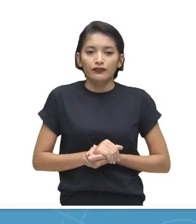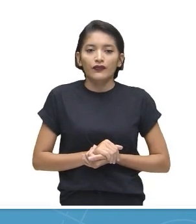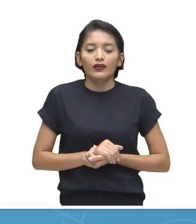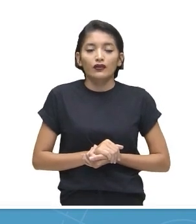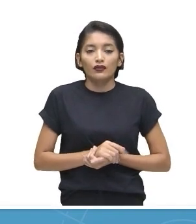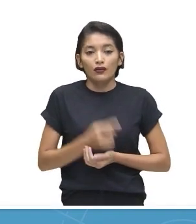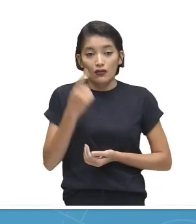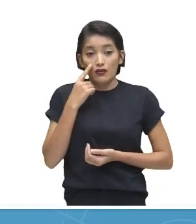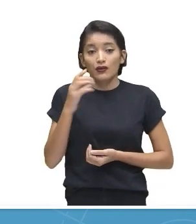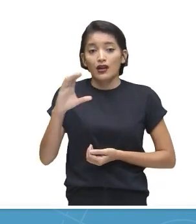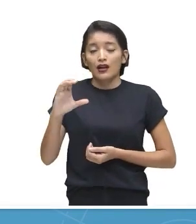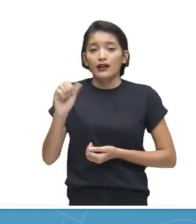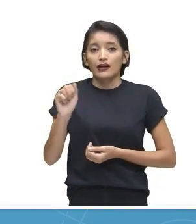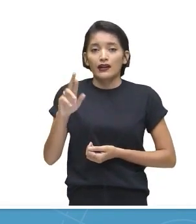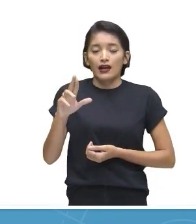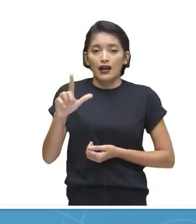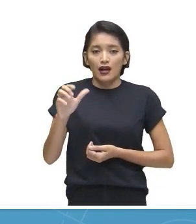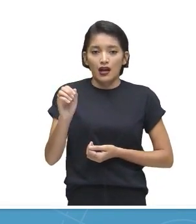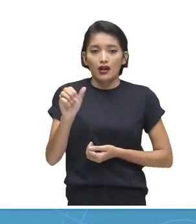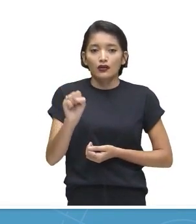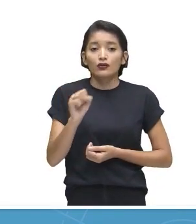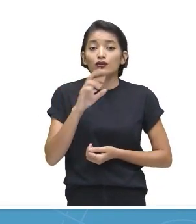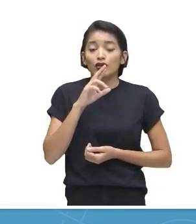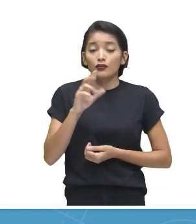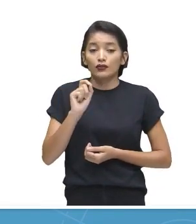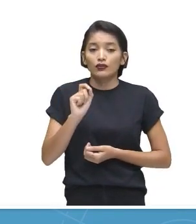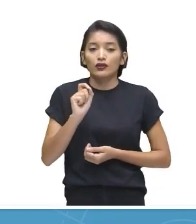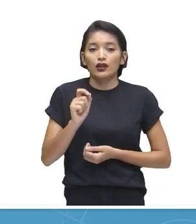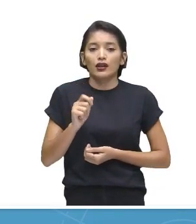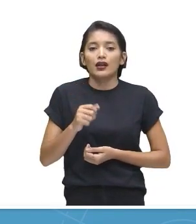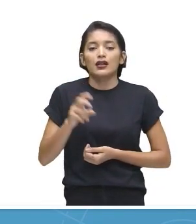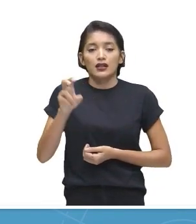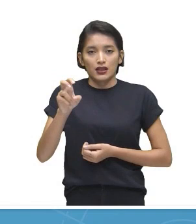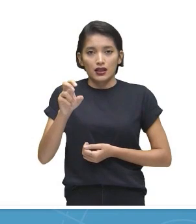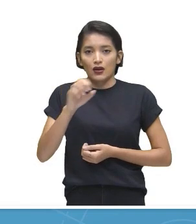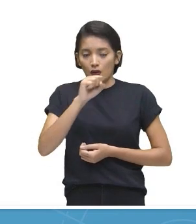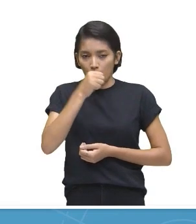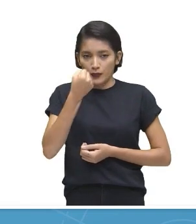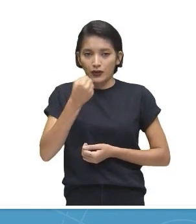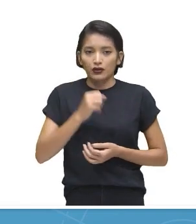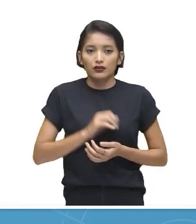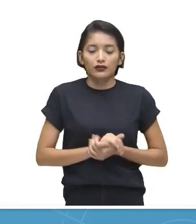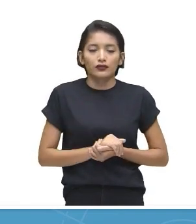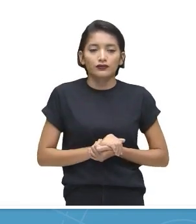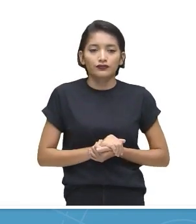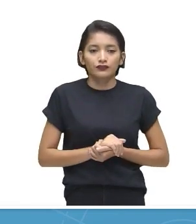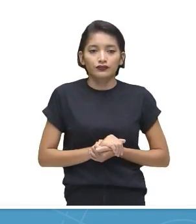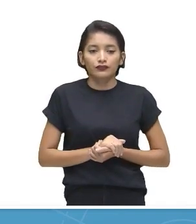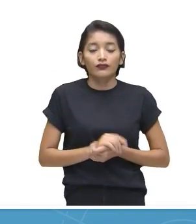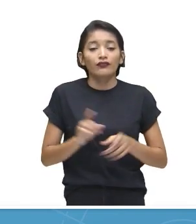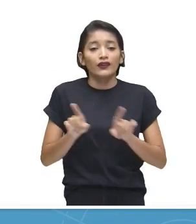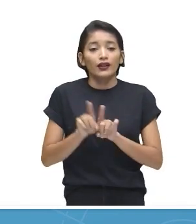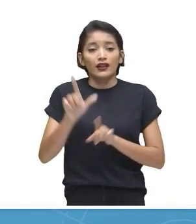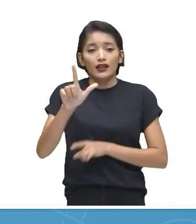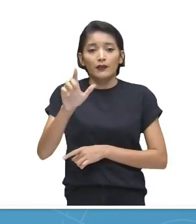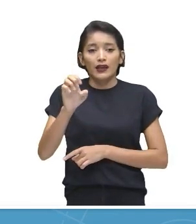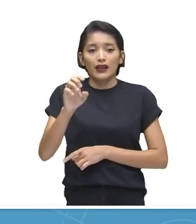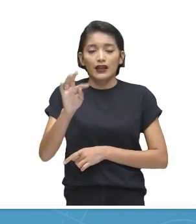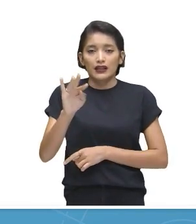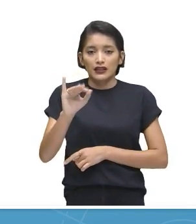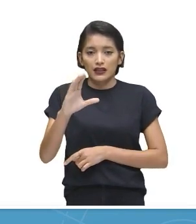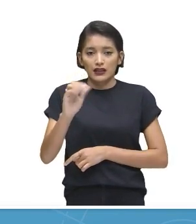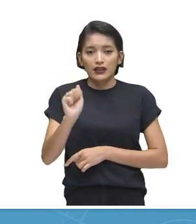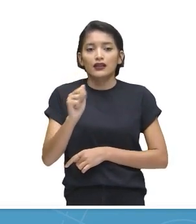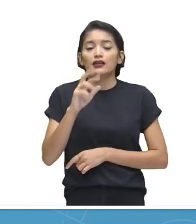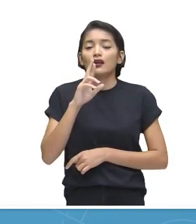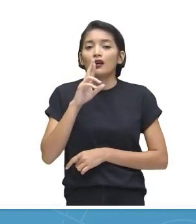Olha só, o Carlos Eduardo respondeu aí na questão 1, 5 pães, né? Temos ali outra resposta da Letícia, também colocou lá 5 pães. Então